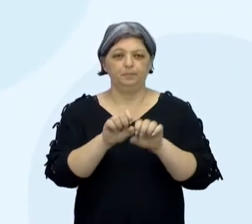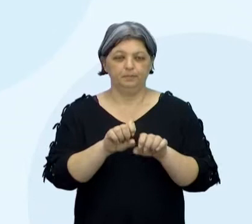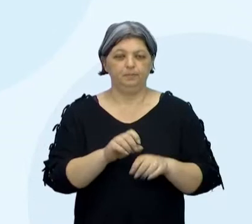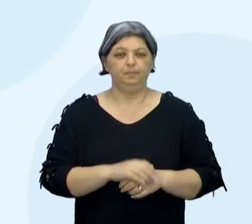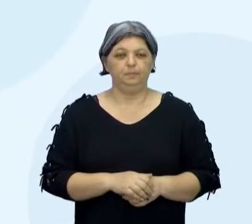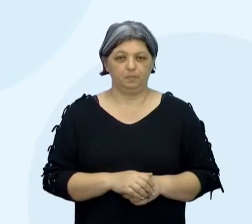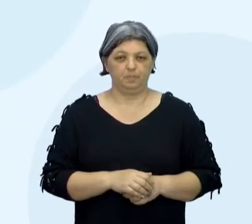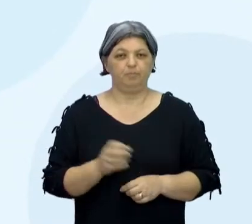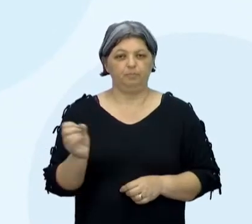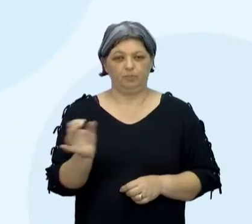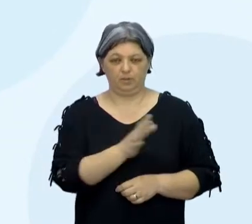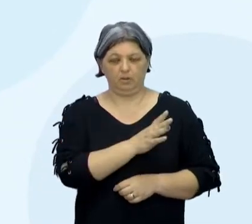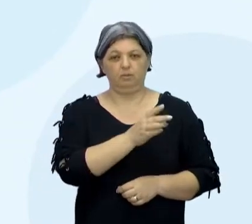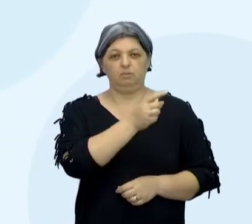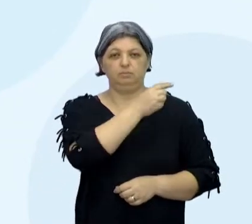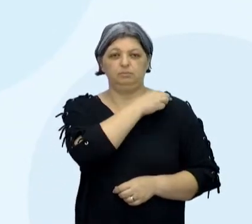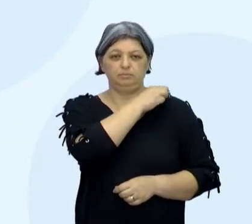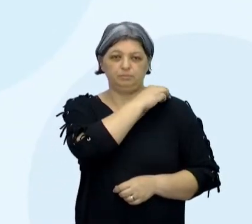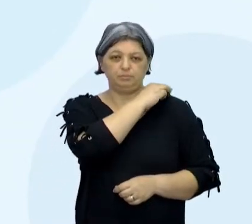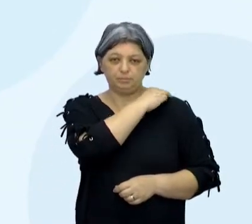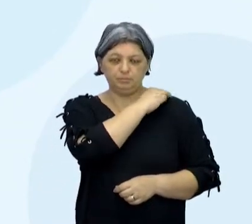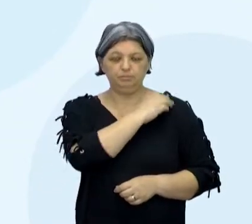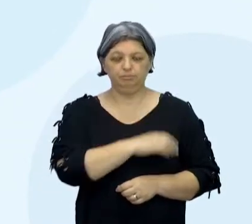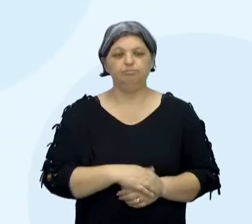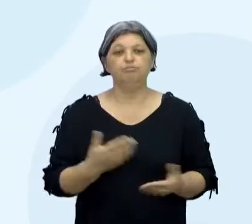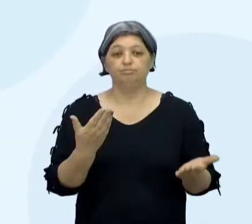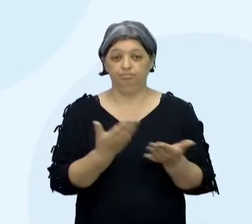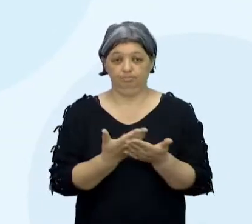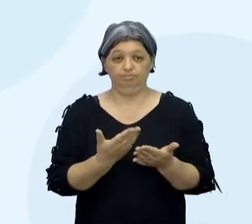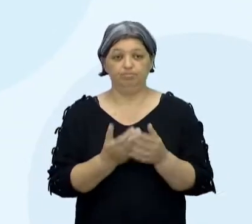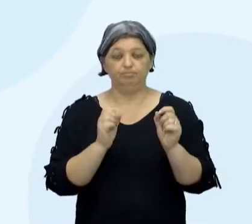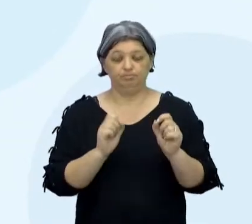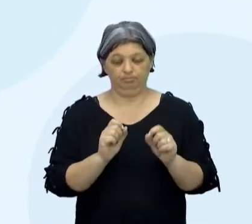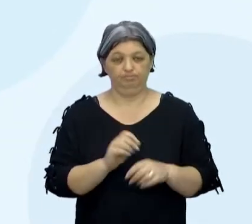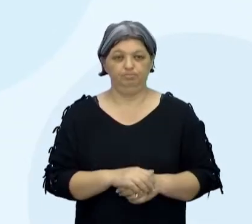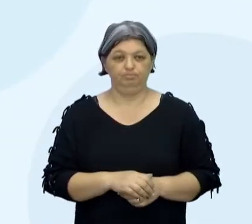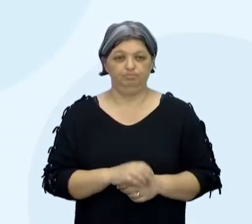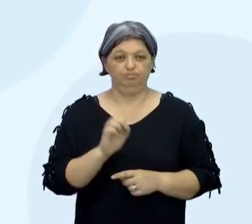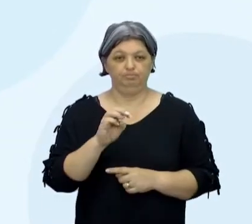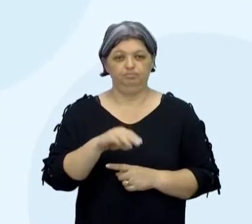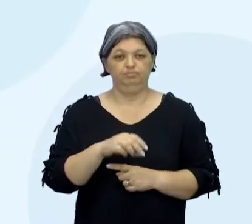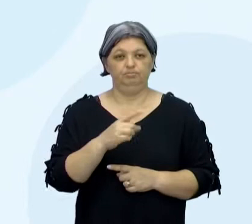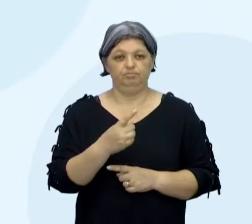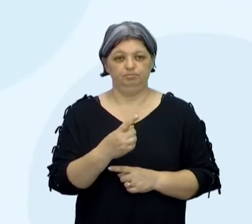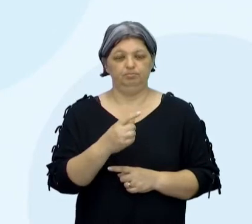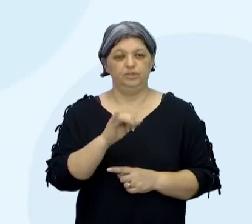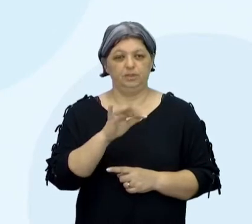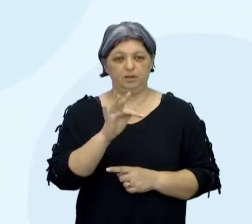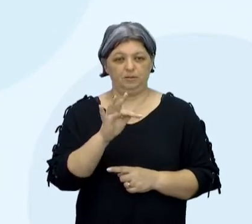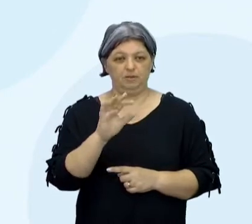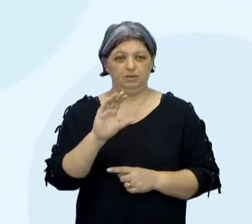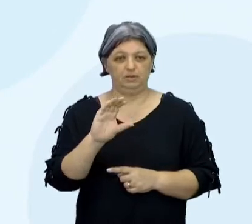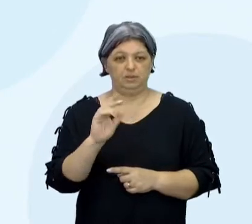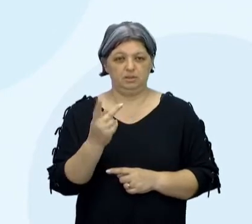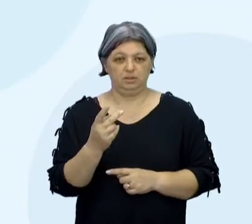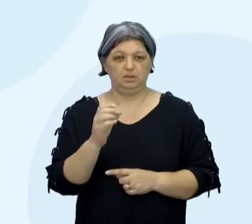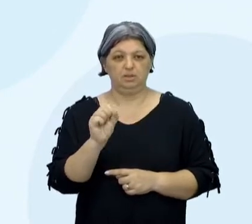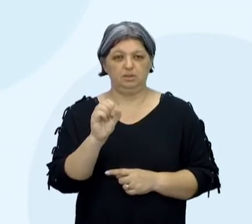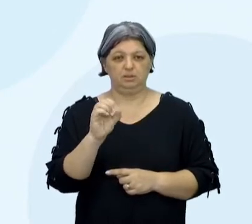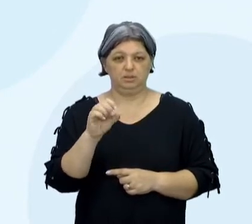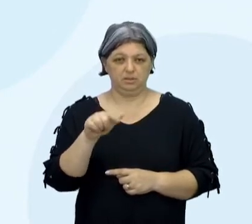aí do Novo ensino médio no caso dessa aula o eixo aí é o m e FC